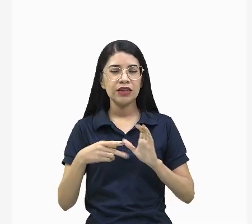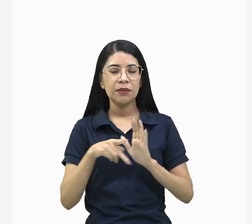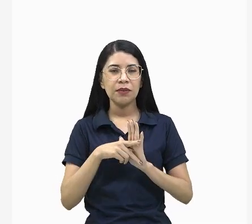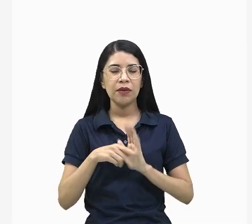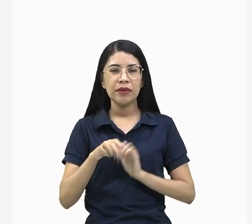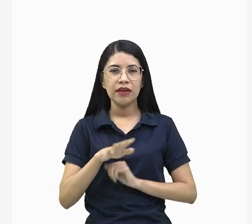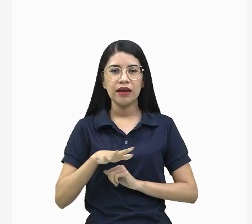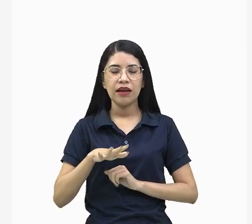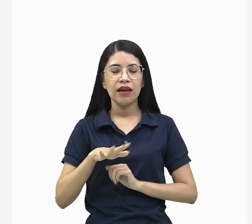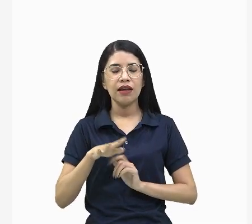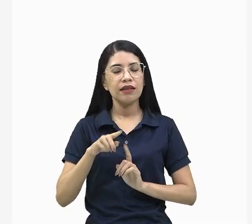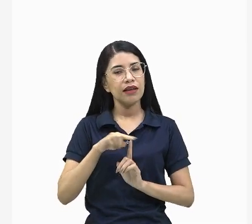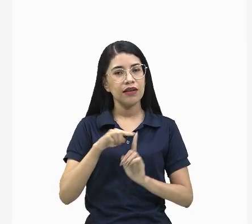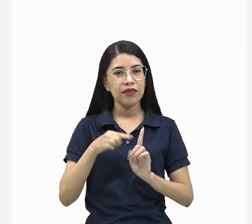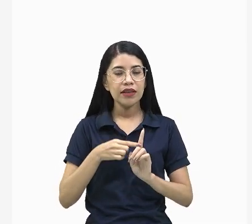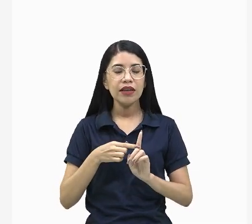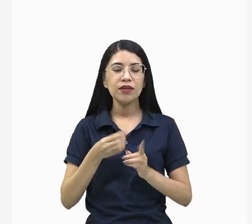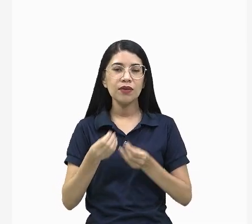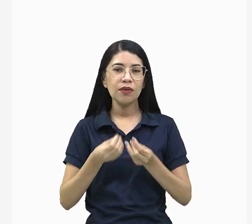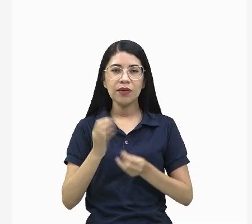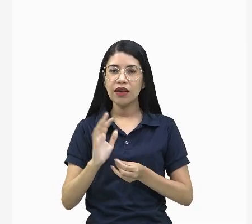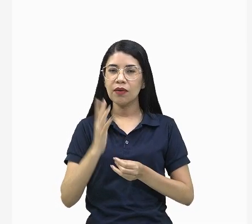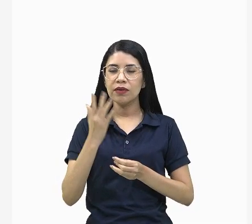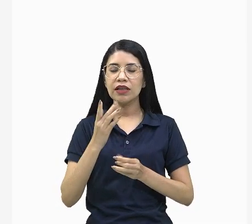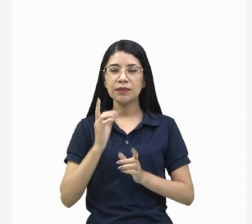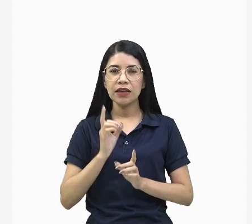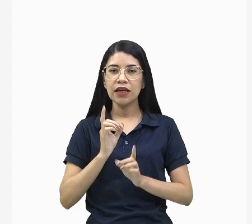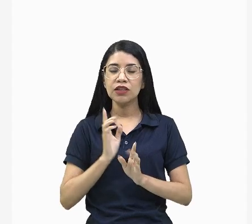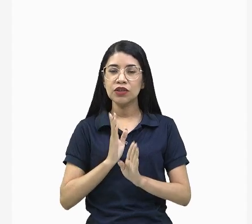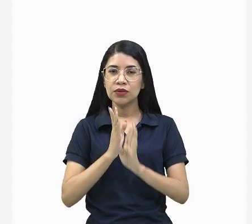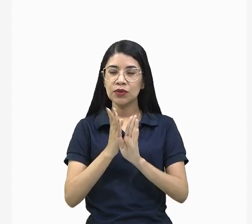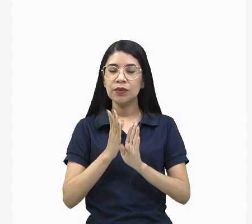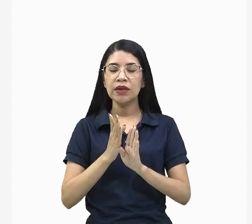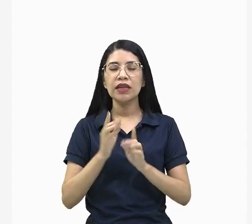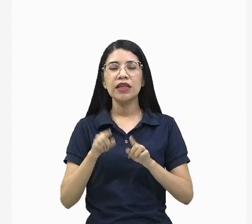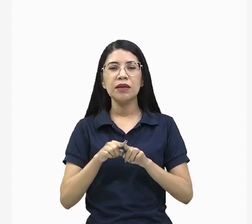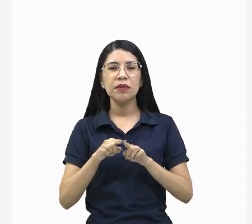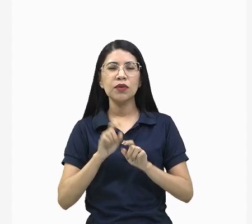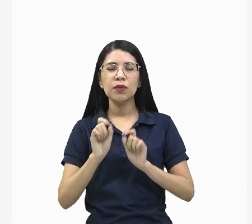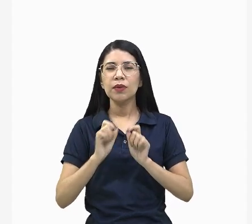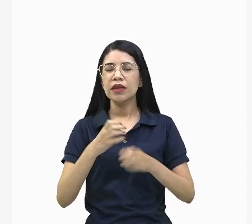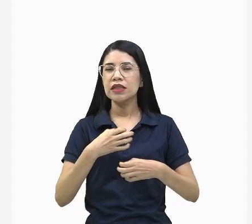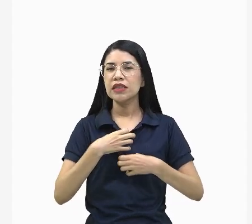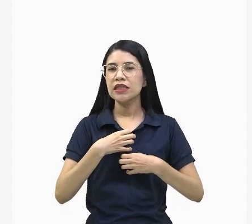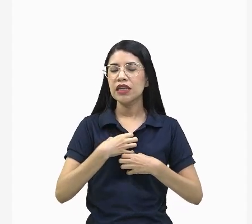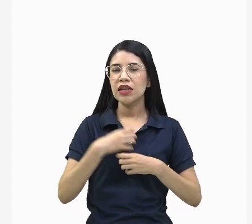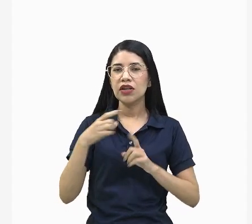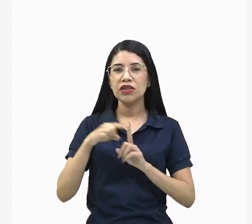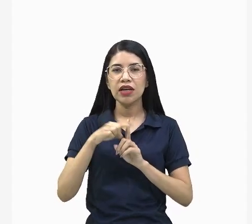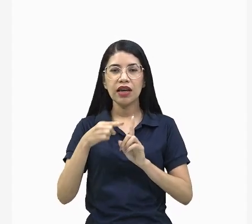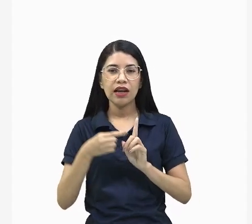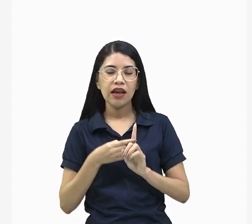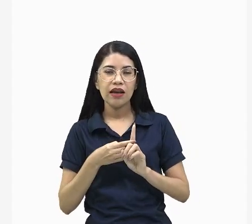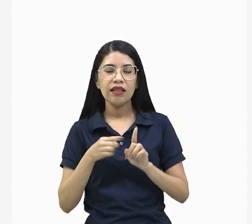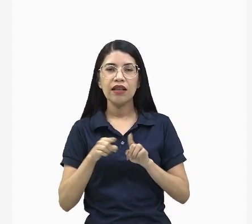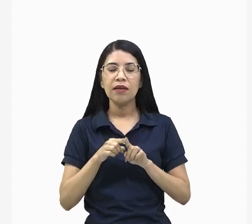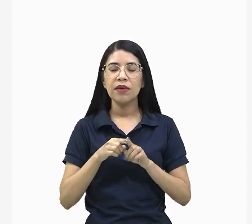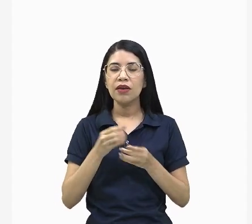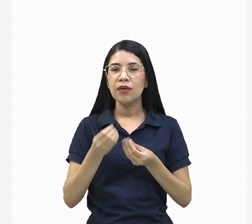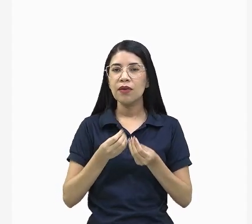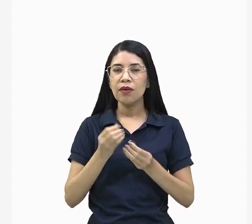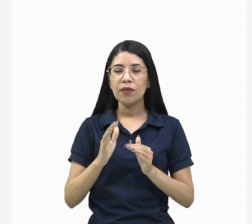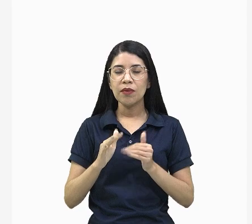da gravidez, como que é realizado o diagnóstico, os sintomas de uma gravidez, o desenvolvimento, né,